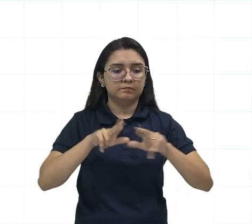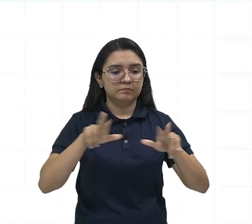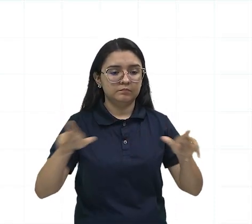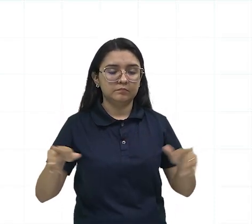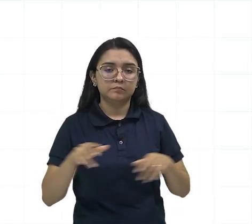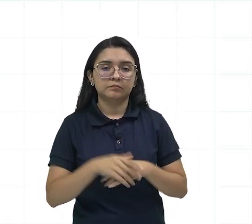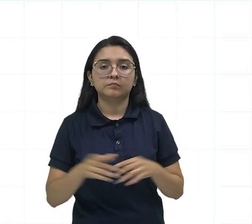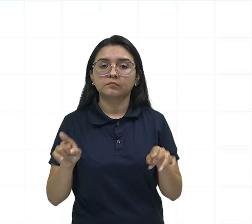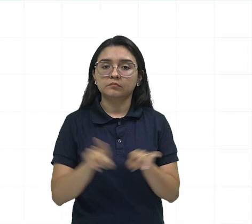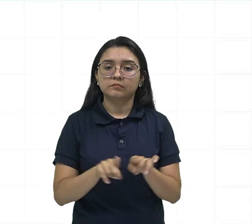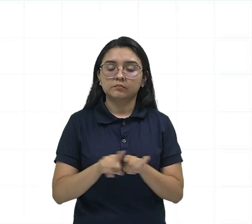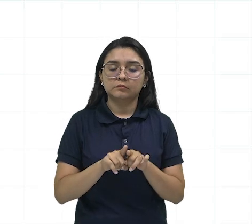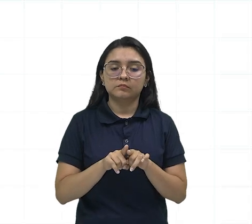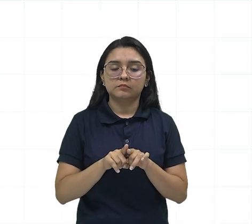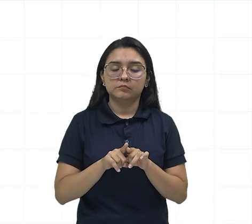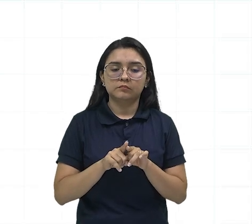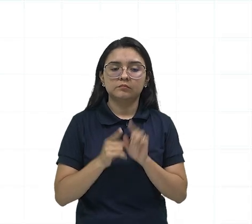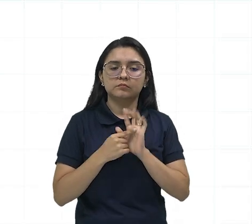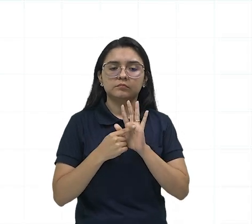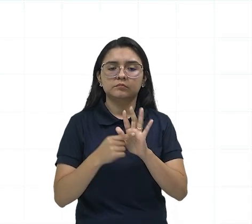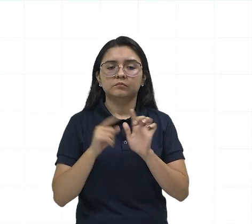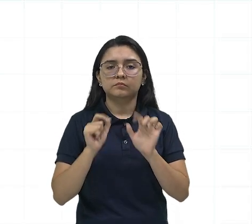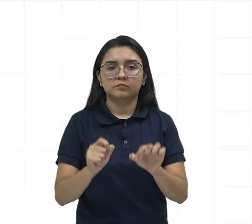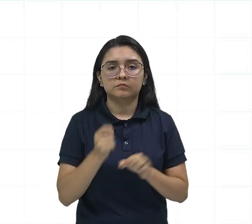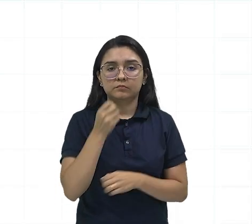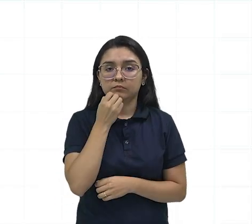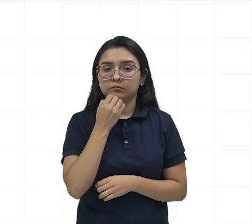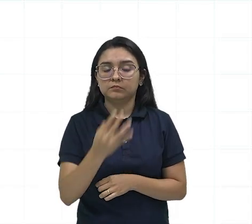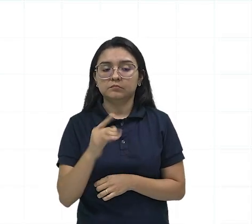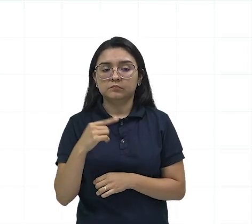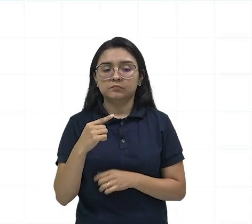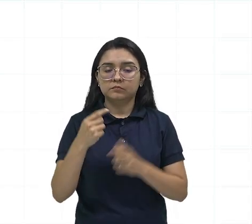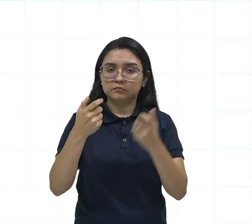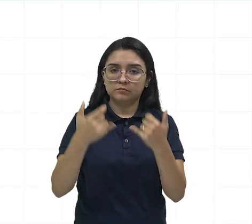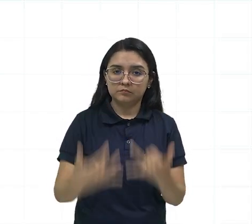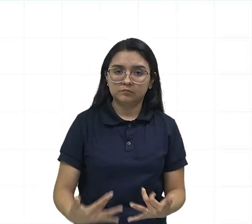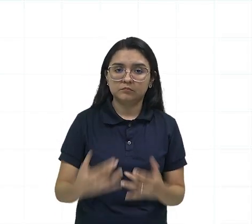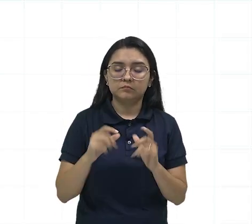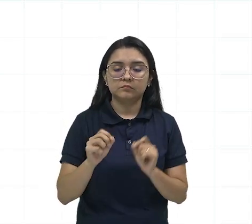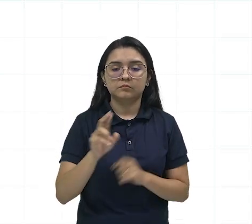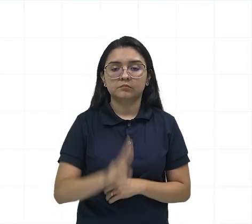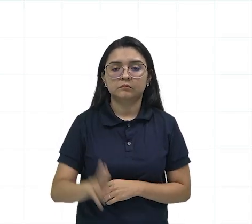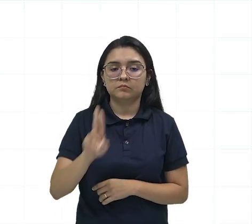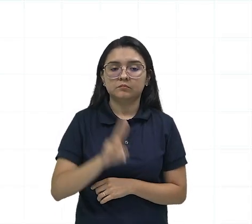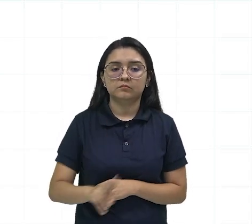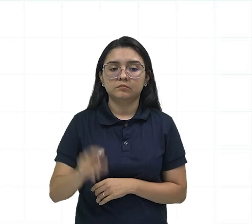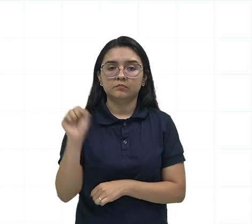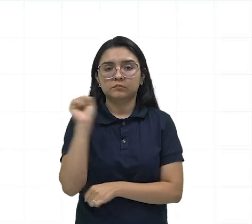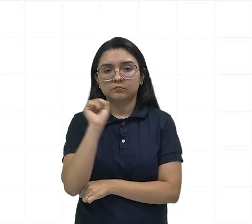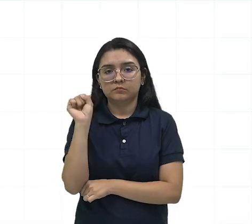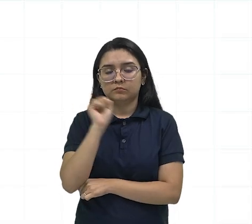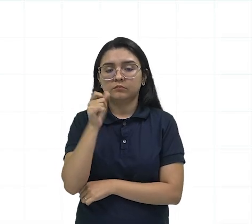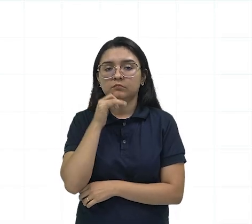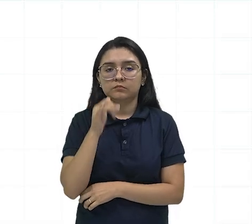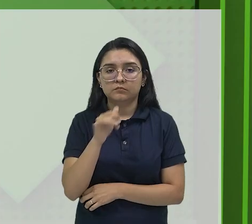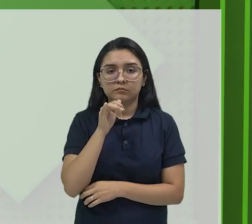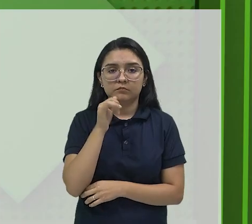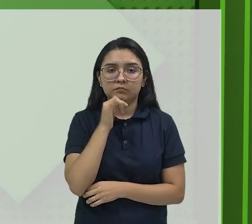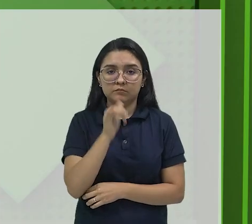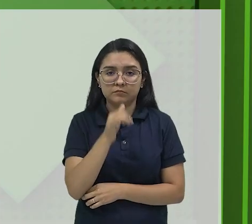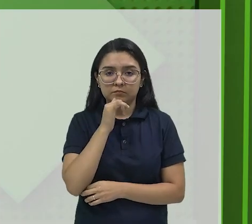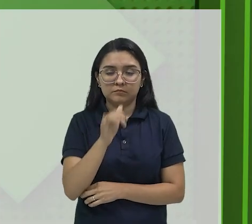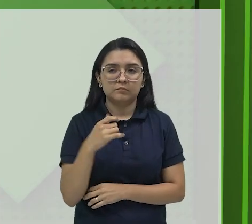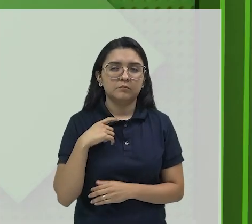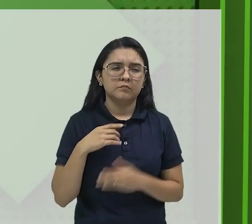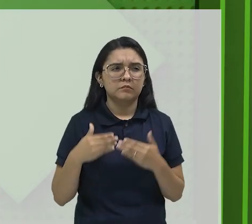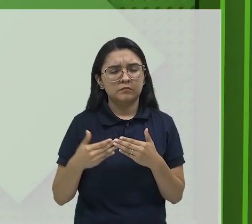Né? Outra questão que apareceu aí, que é muito bom a gente comentar, é a utilização dos carros elétricos, né? Então,